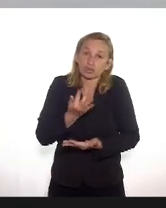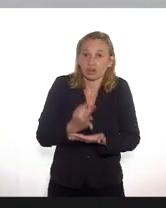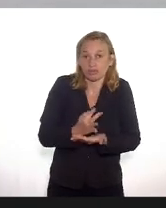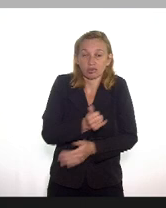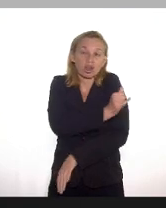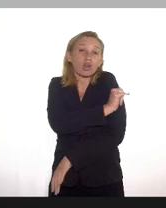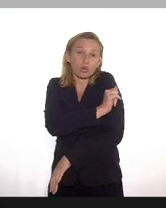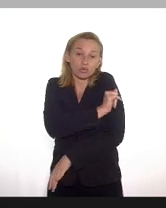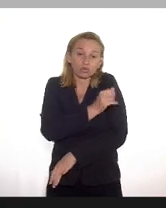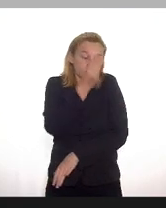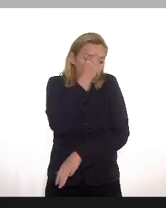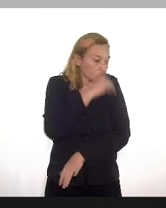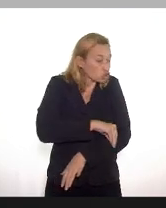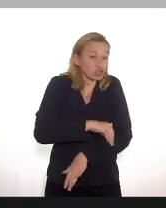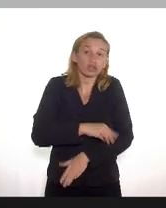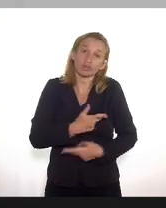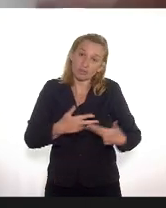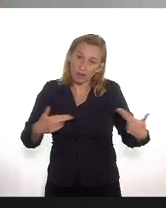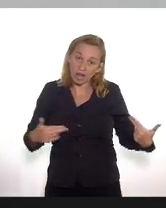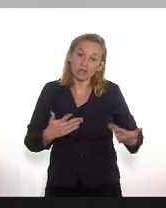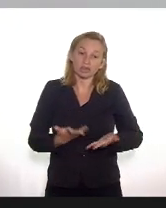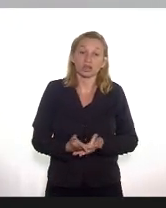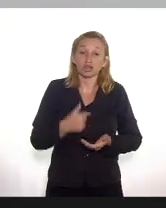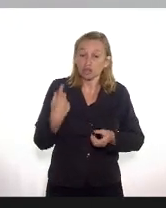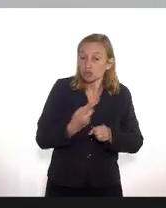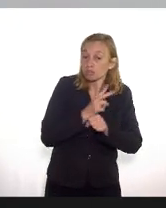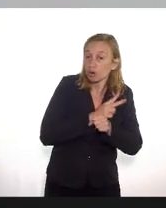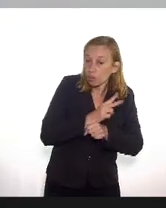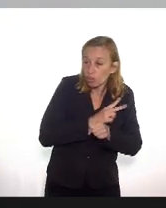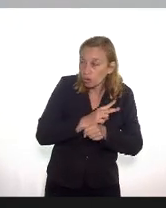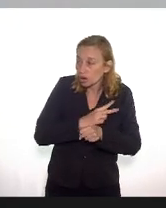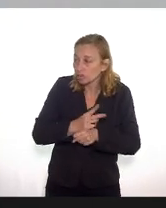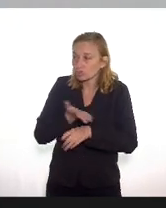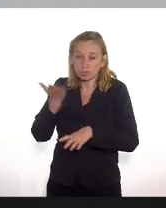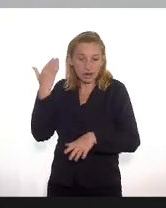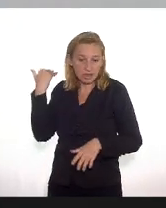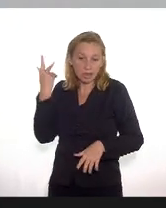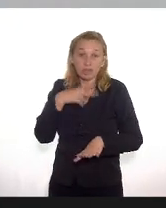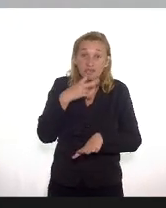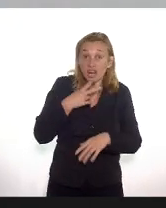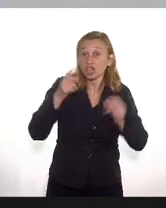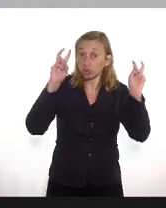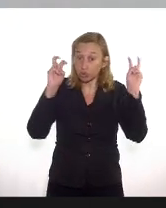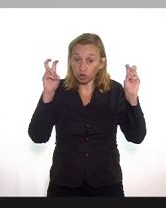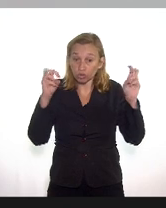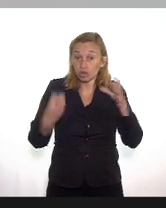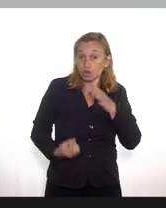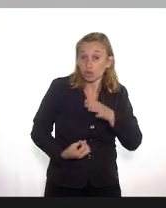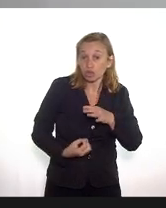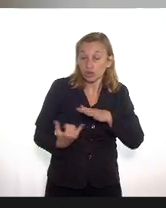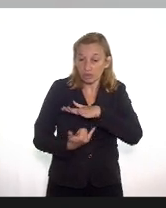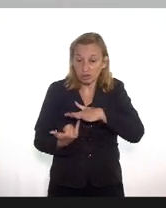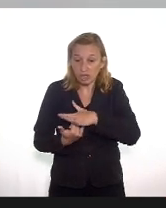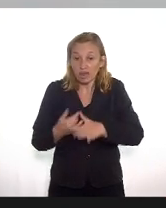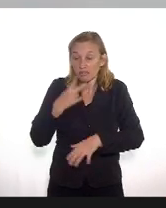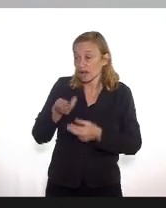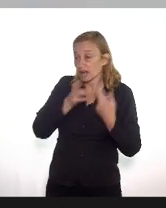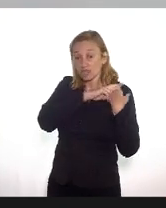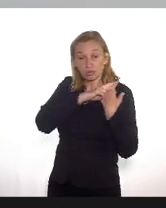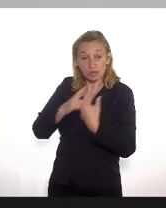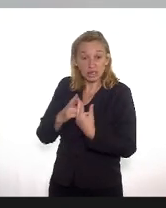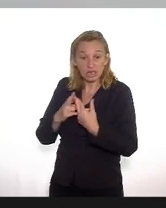desalentados, desassistidos, porque nós procuramos a Fundação à época, em março, para falar sobre isso. A Fundação disse que a responsabilidade